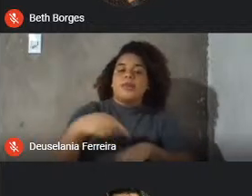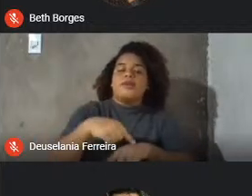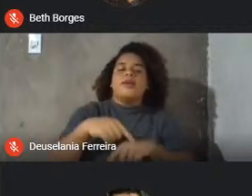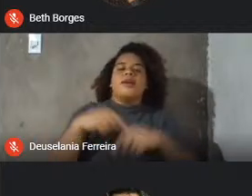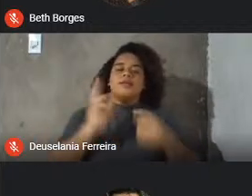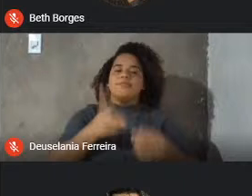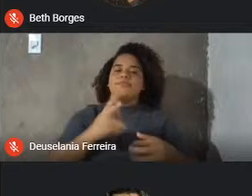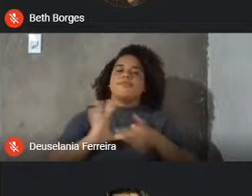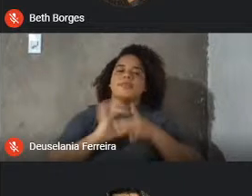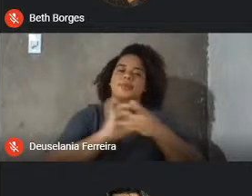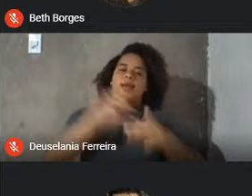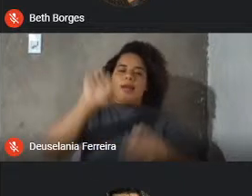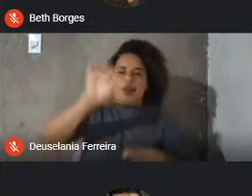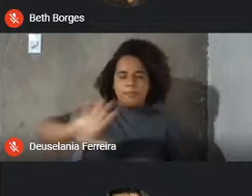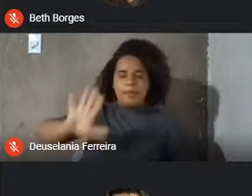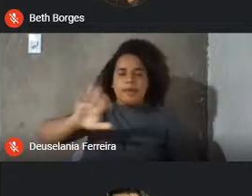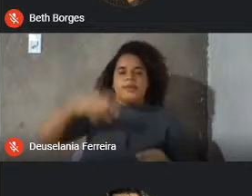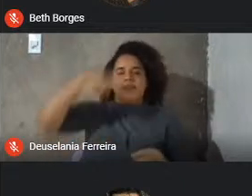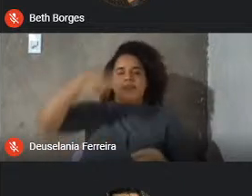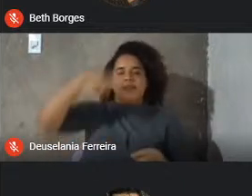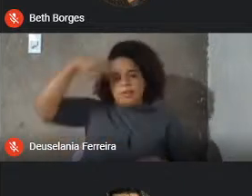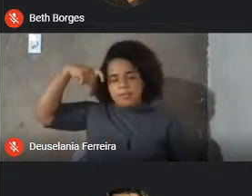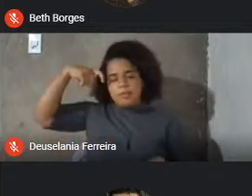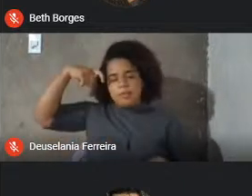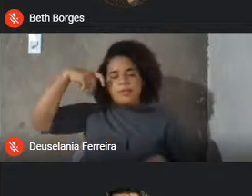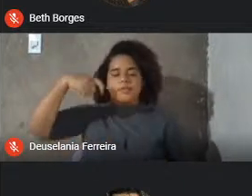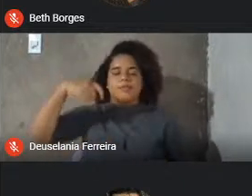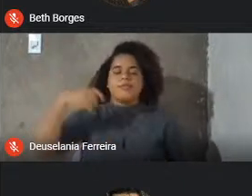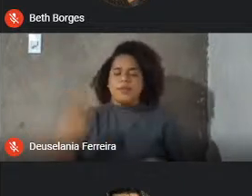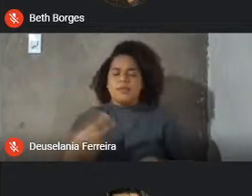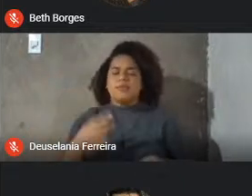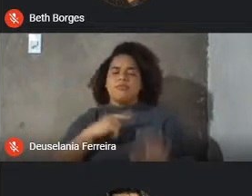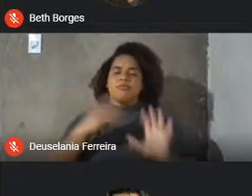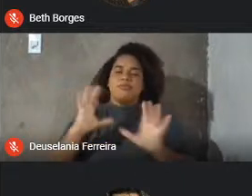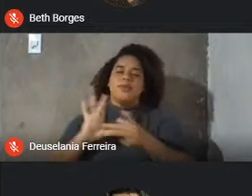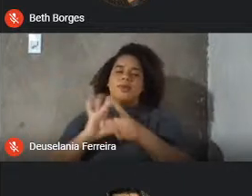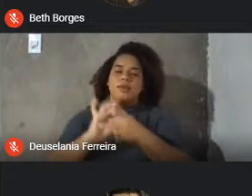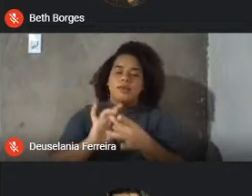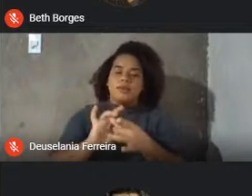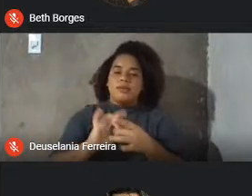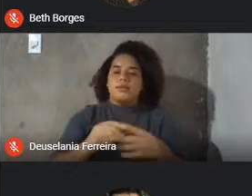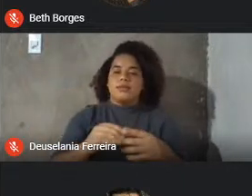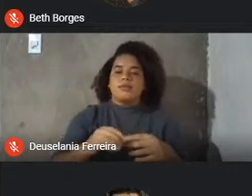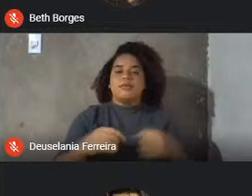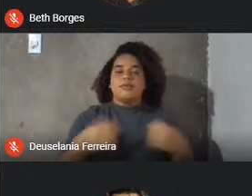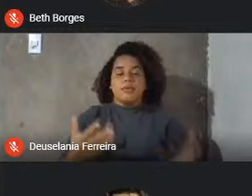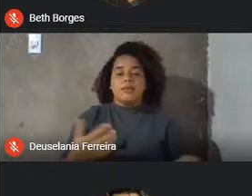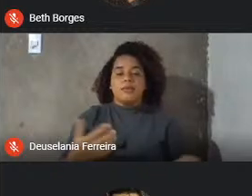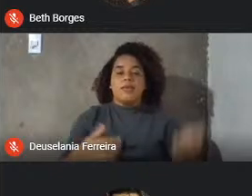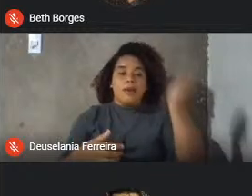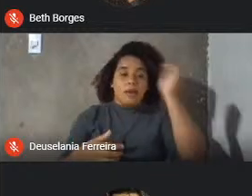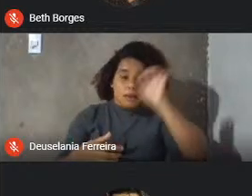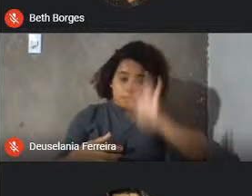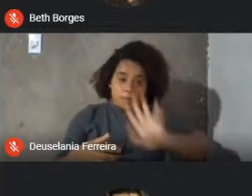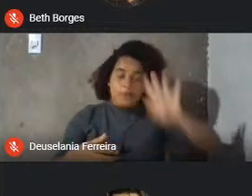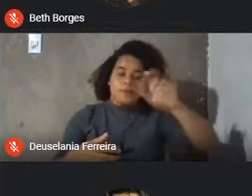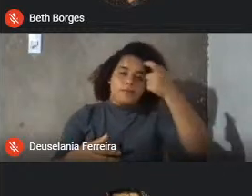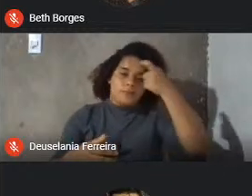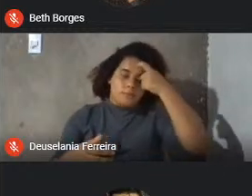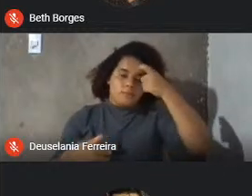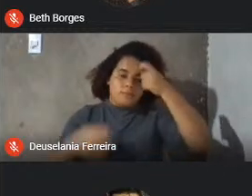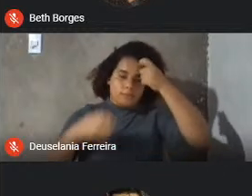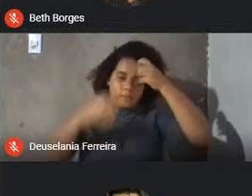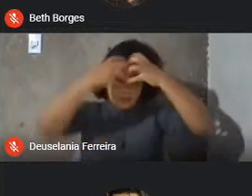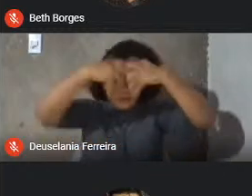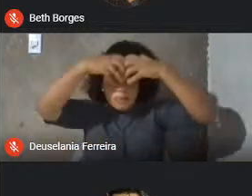outra. Imagem mental é uma forma de demonstração daquilo que você pensa, né?